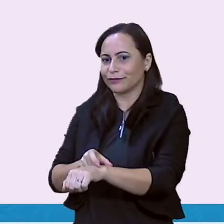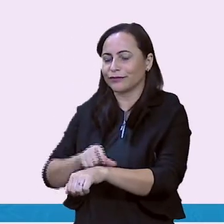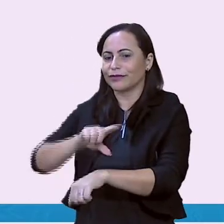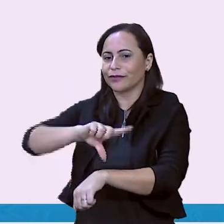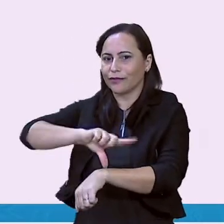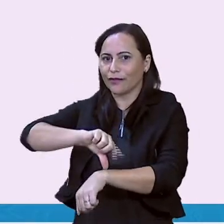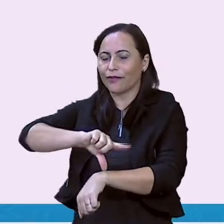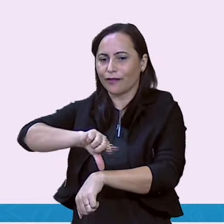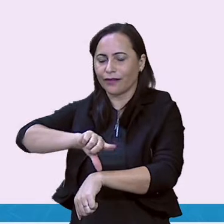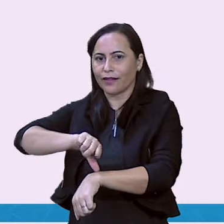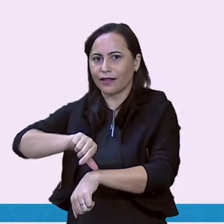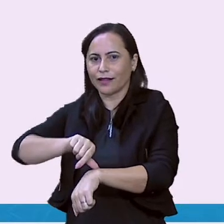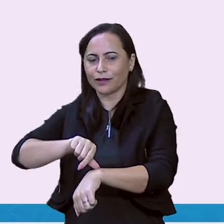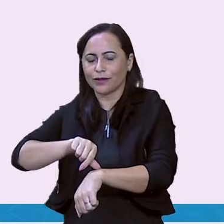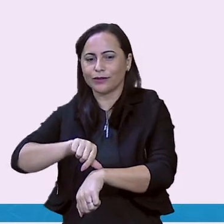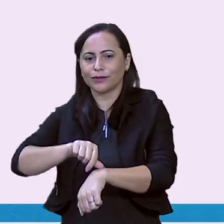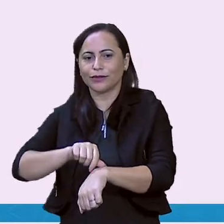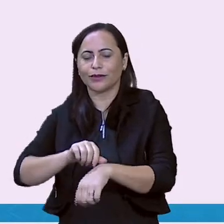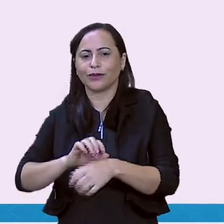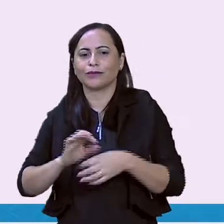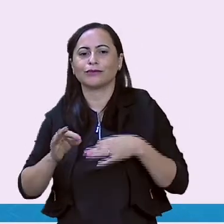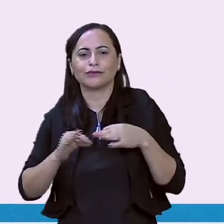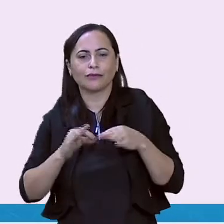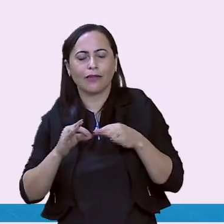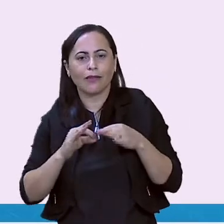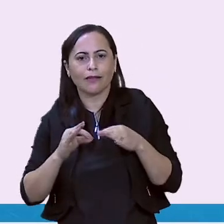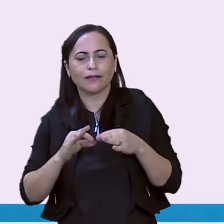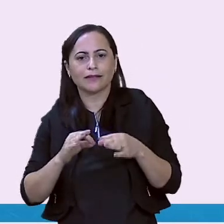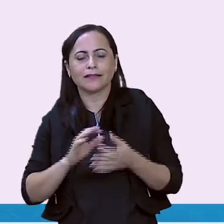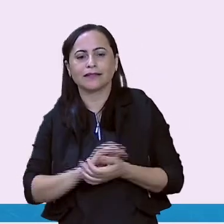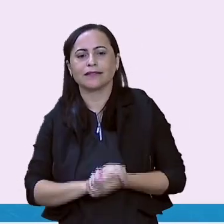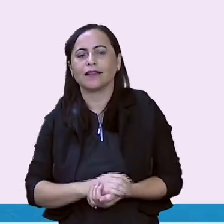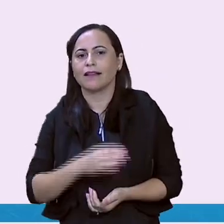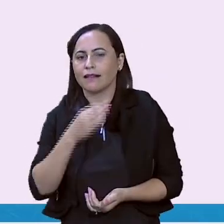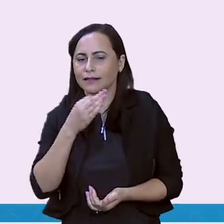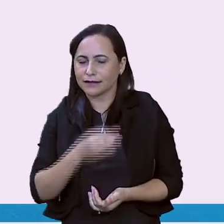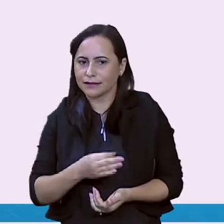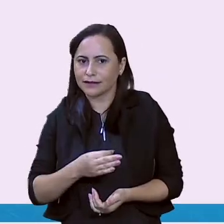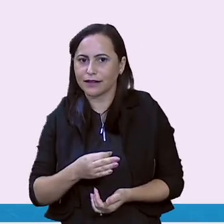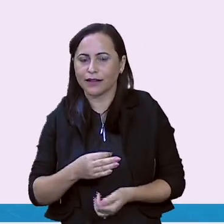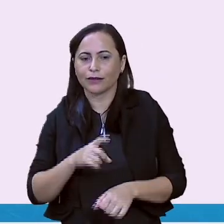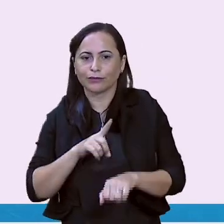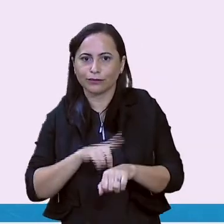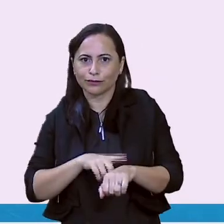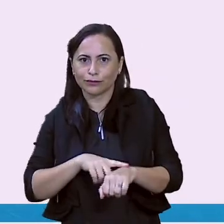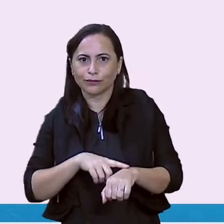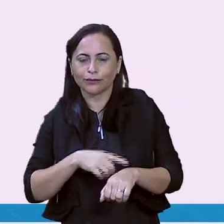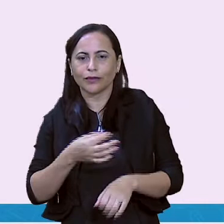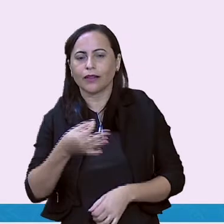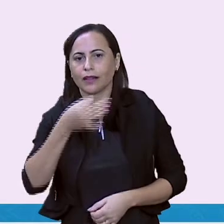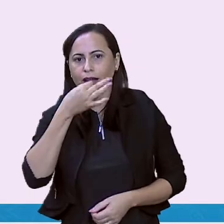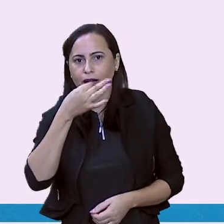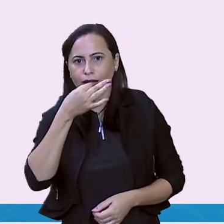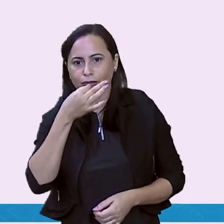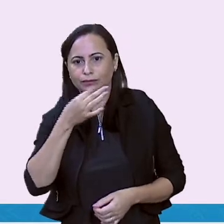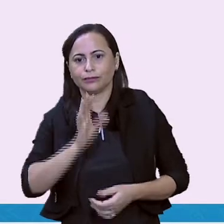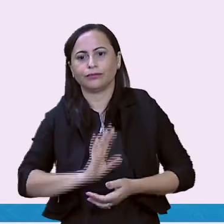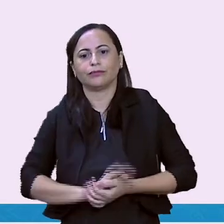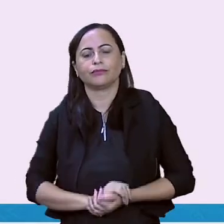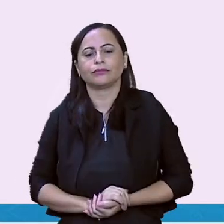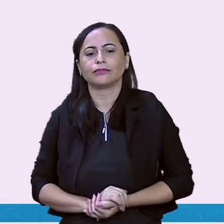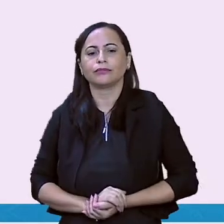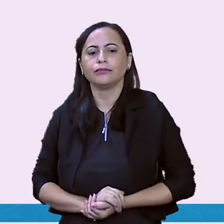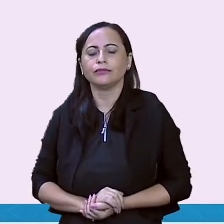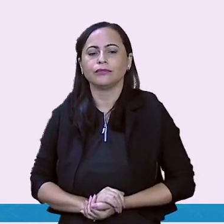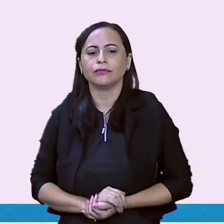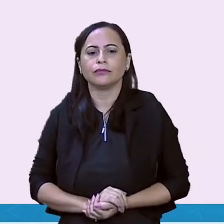tem lá, né? Fez a escala do remédio e ela tinha que saber, ó, a hora certinha para tomar a